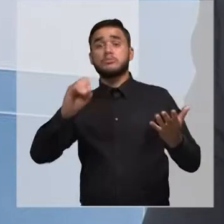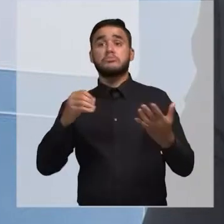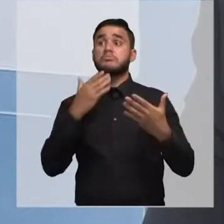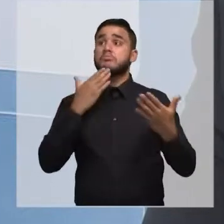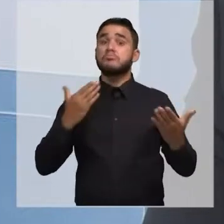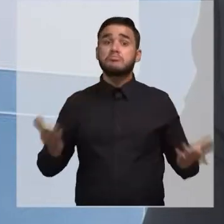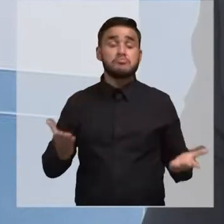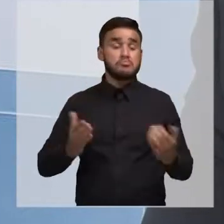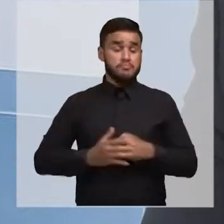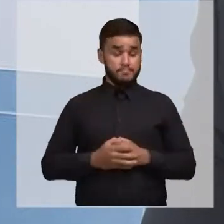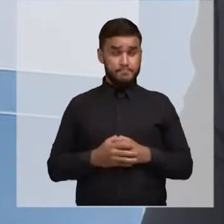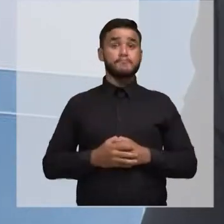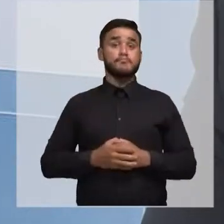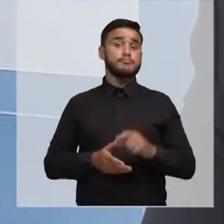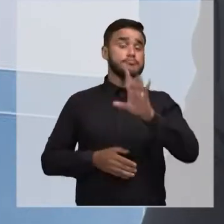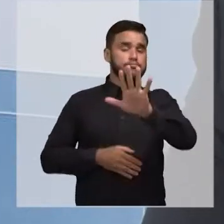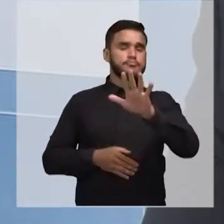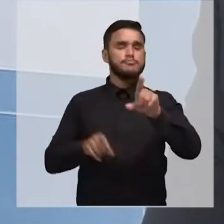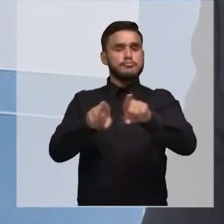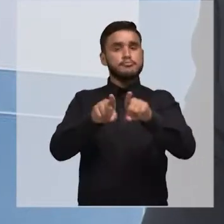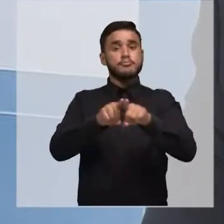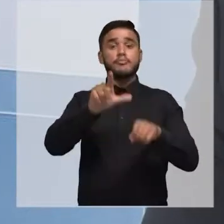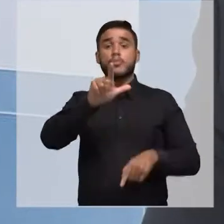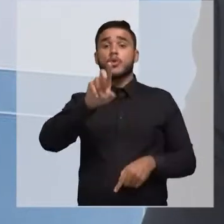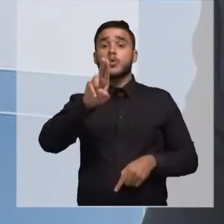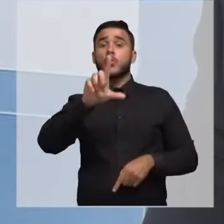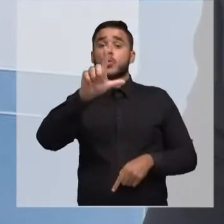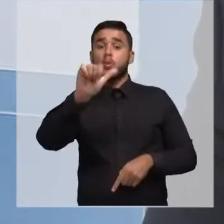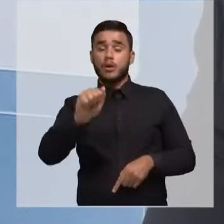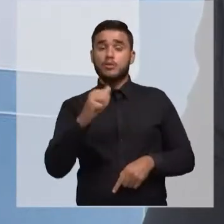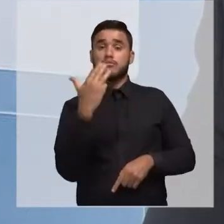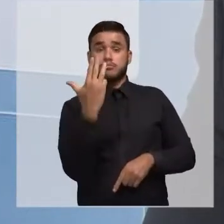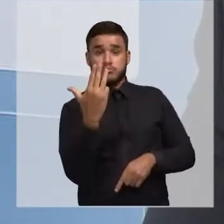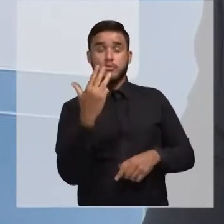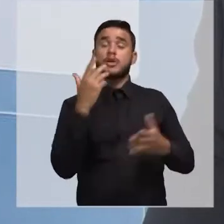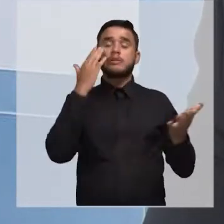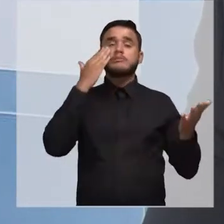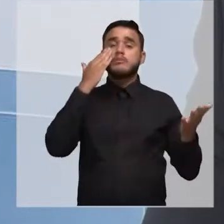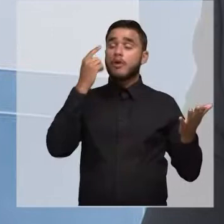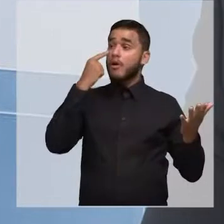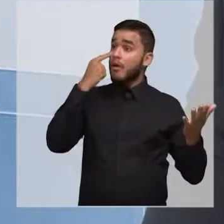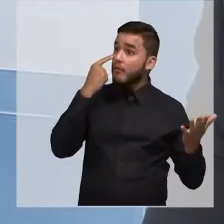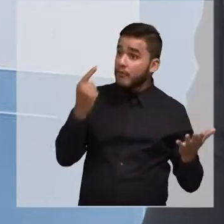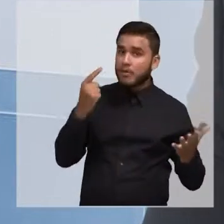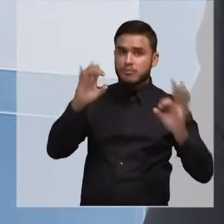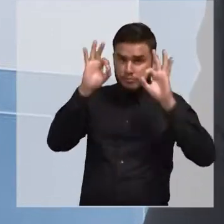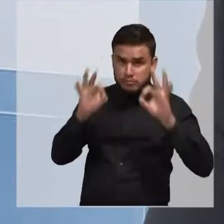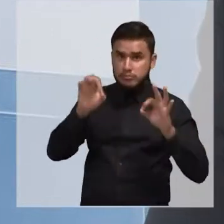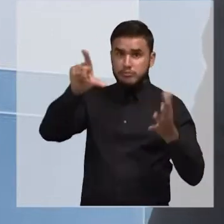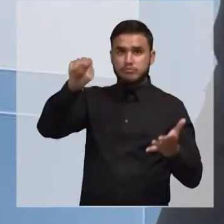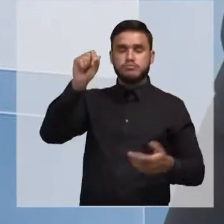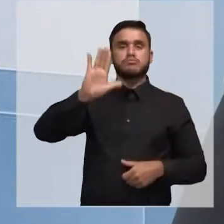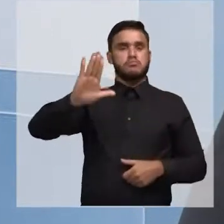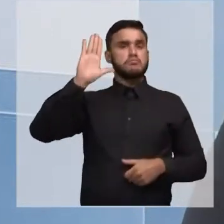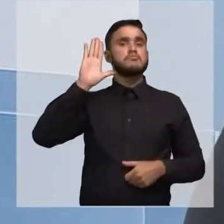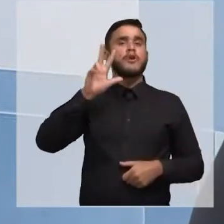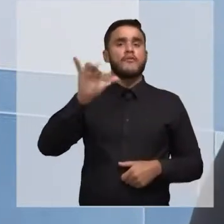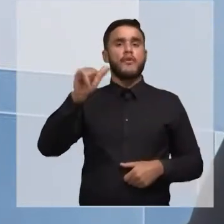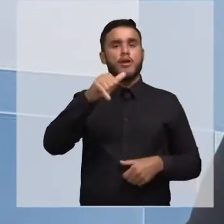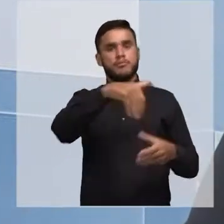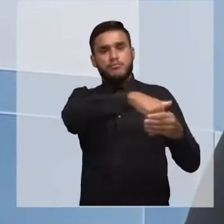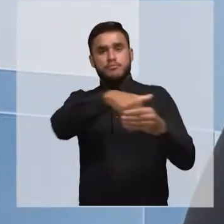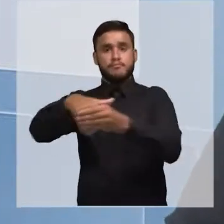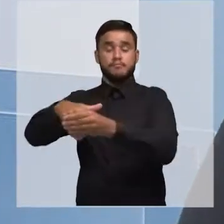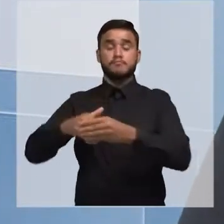relação à possibilidade do Lula ser candidato. E houve decisões nesse sentido, nós iremos